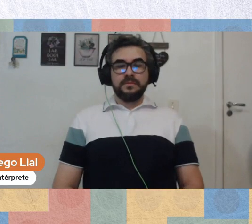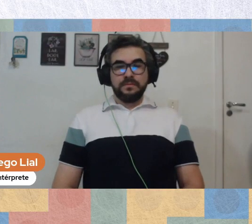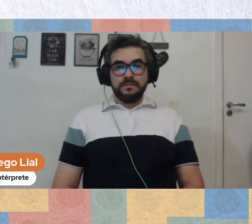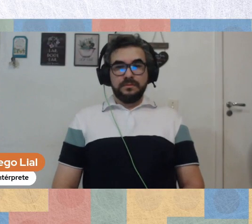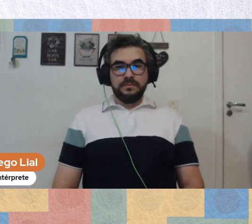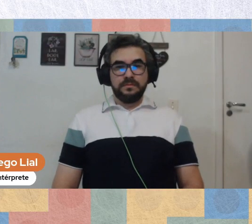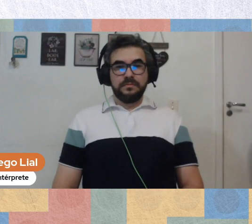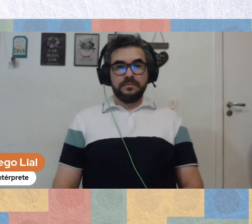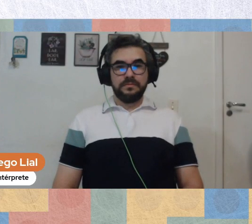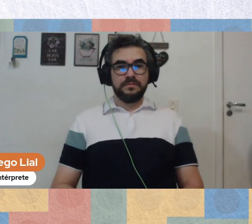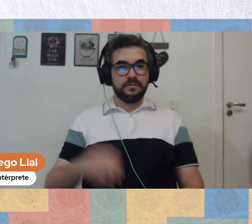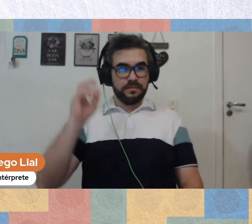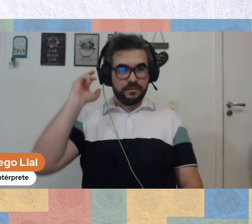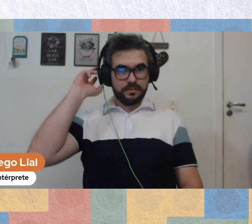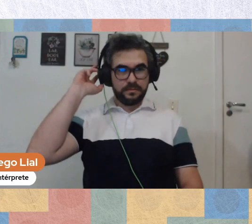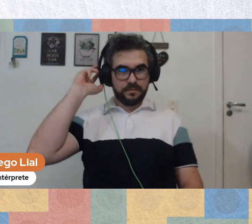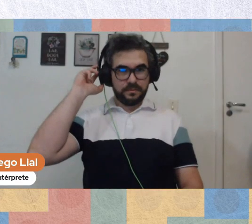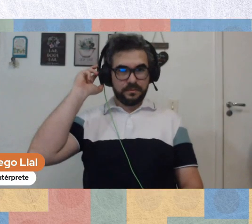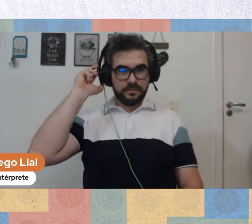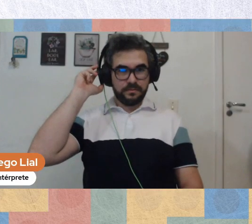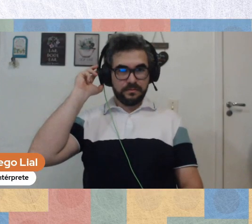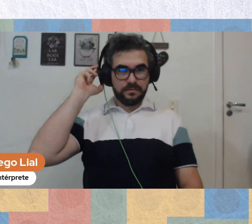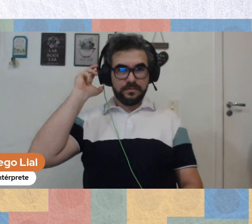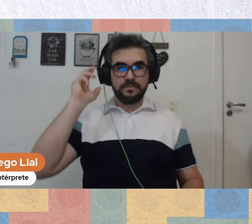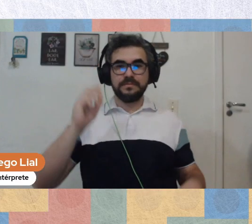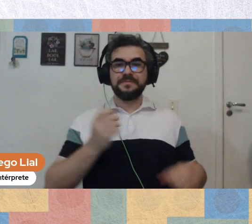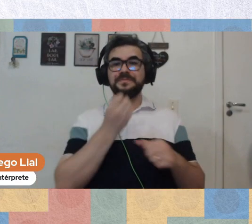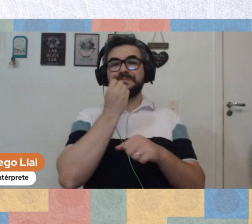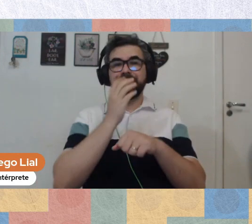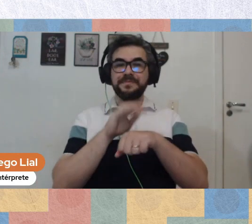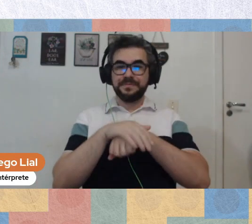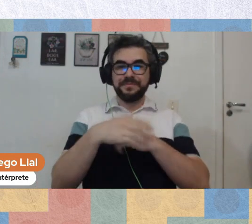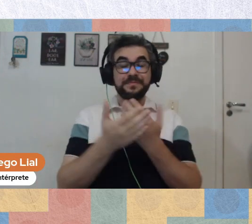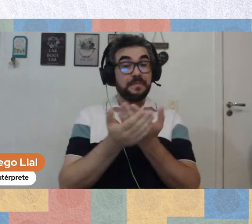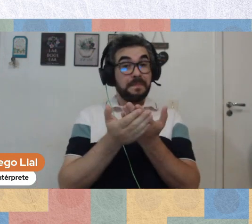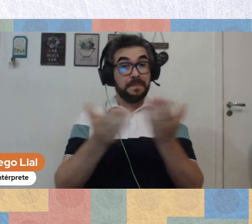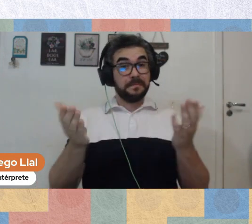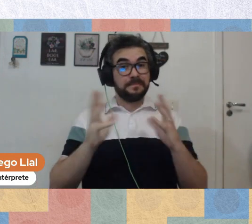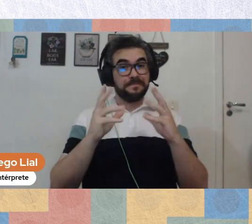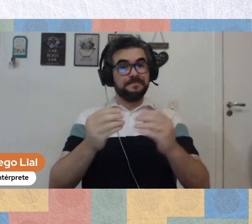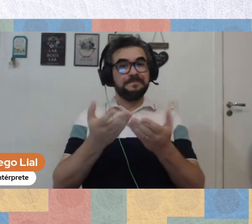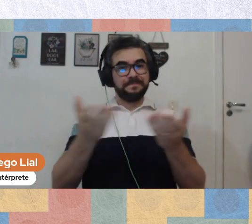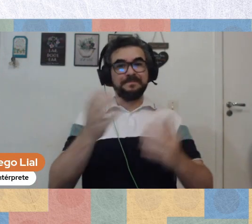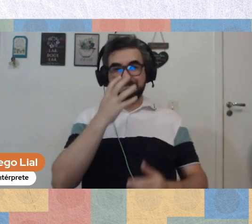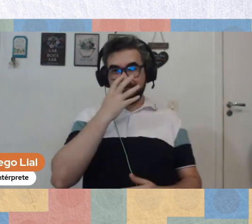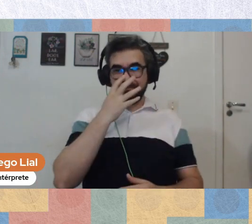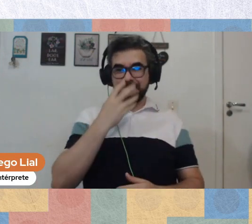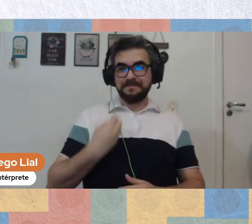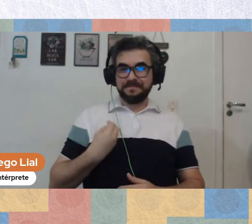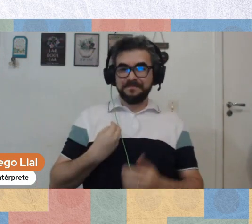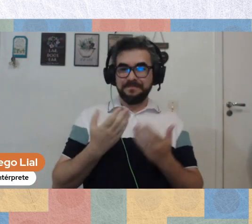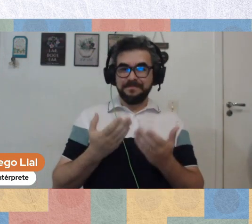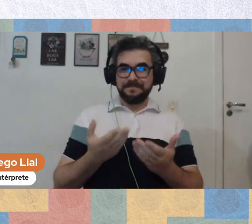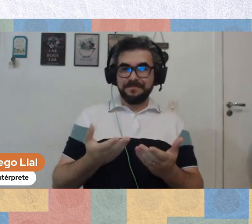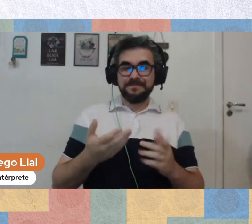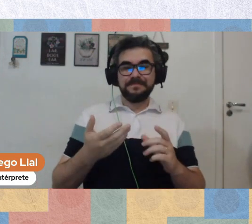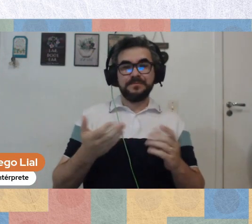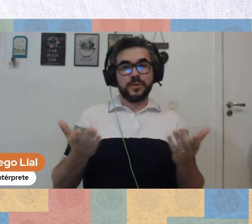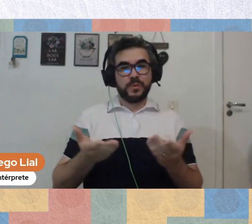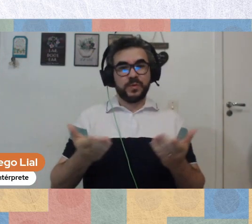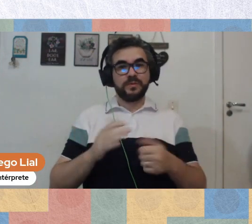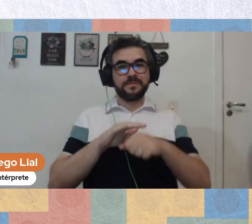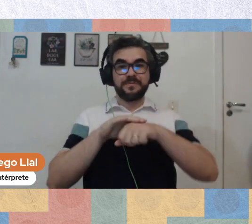Boa noite, saudações a todos, todas e todes, vocês que estão aqui conosco nessa noite